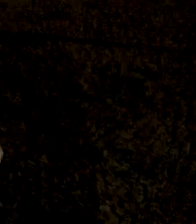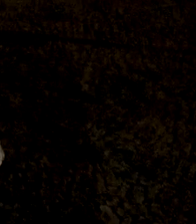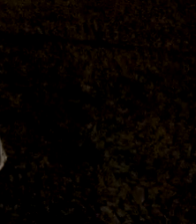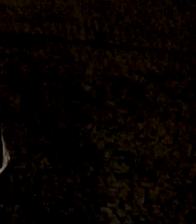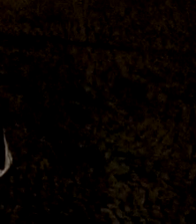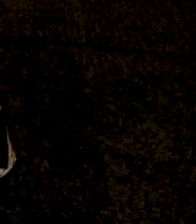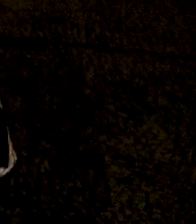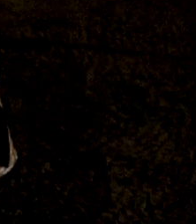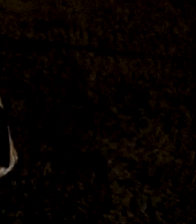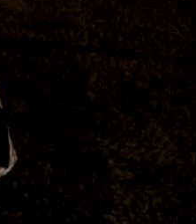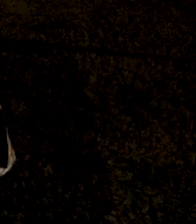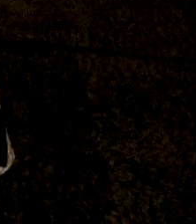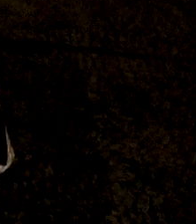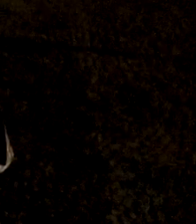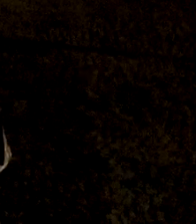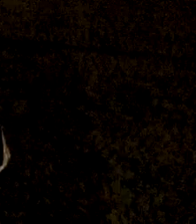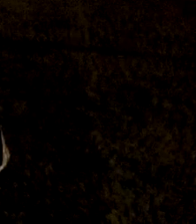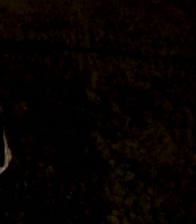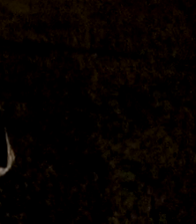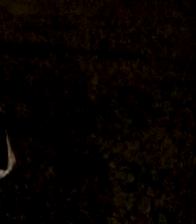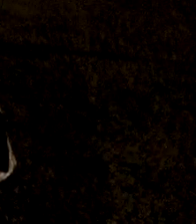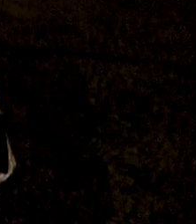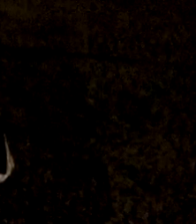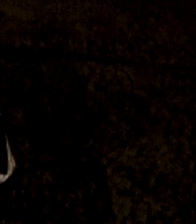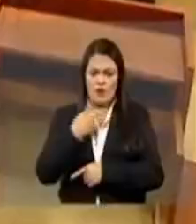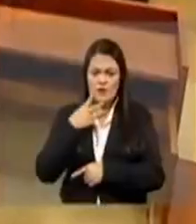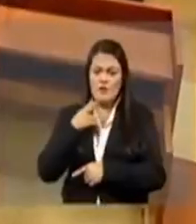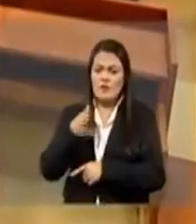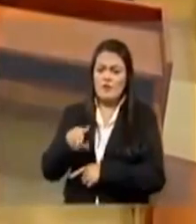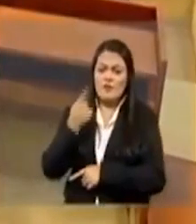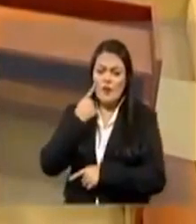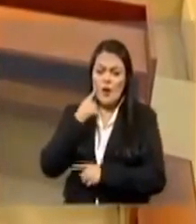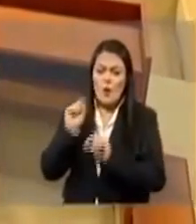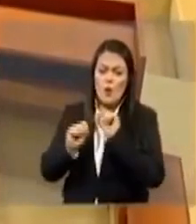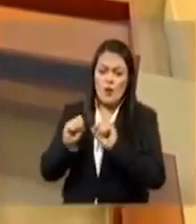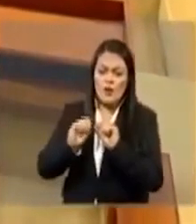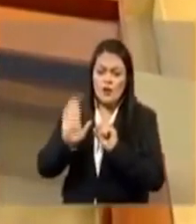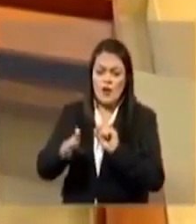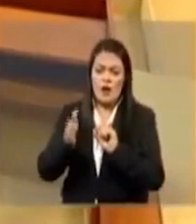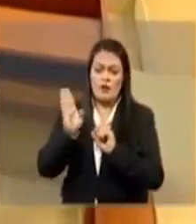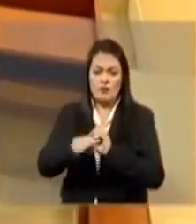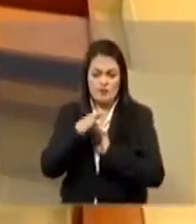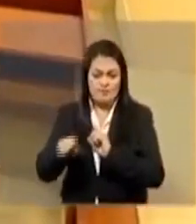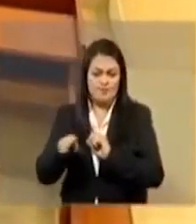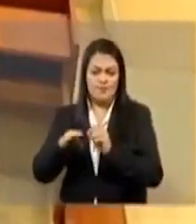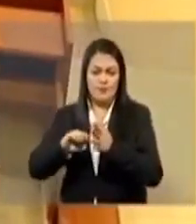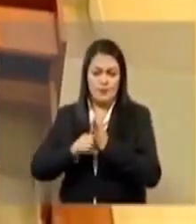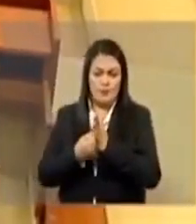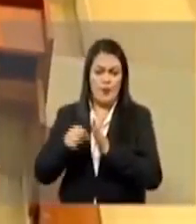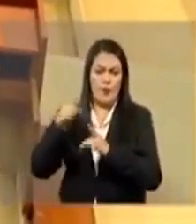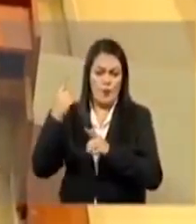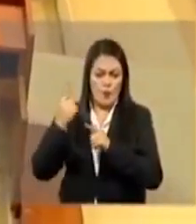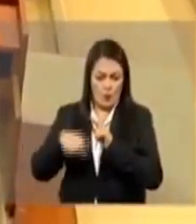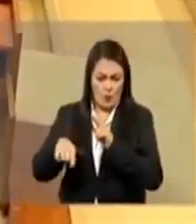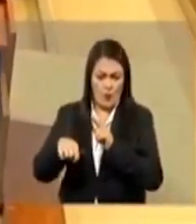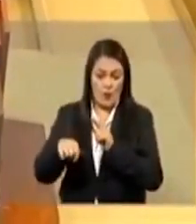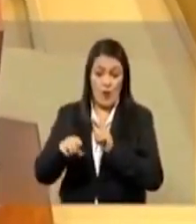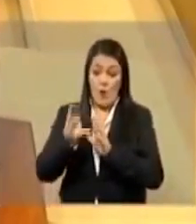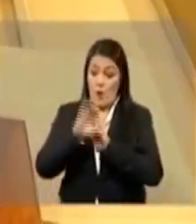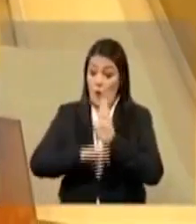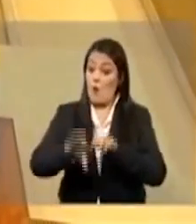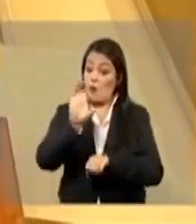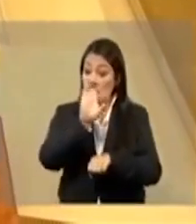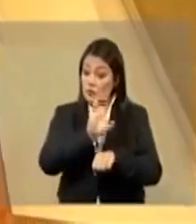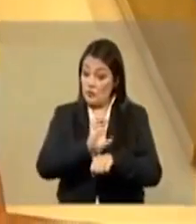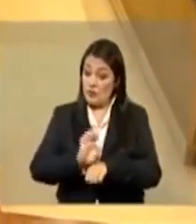Estado do Rio Grande do Sul, né, onde ela determina várias regras para o abate de animais em geral, seja nos frigoríficos, seja